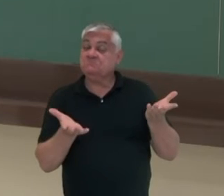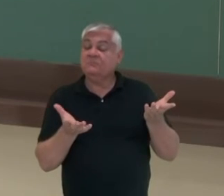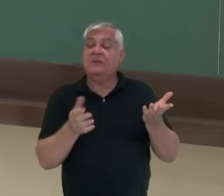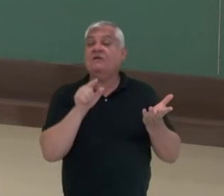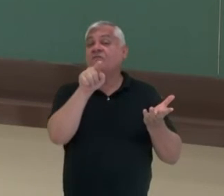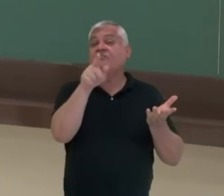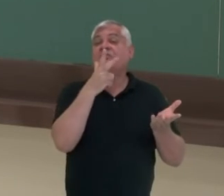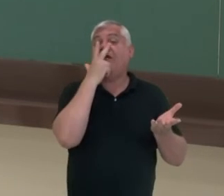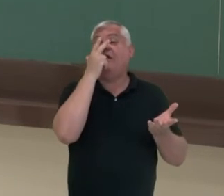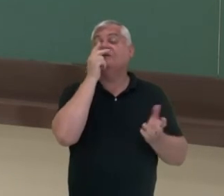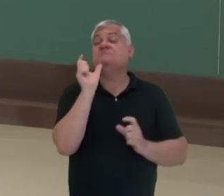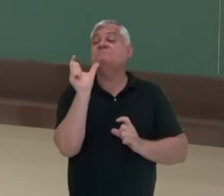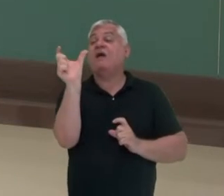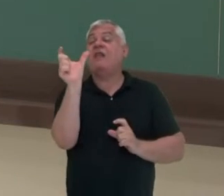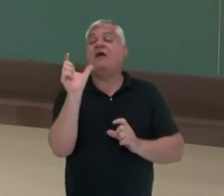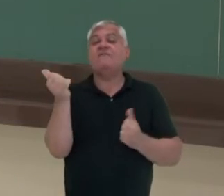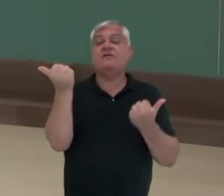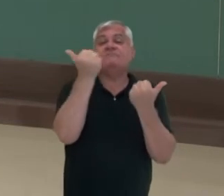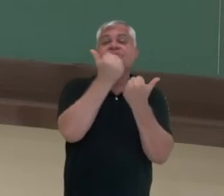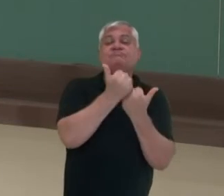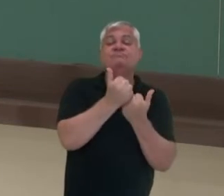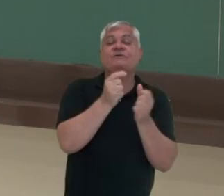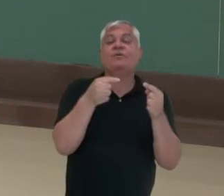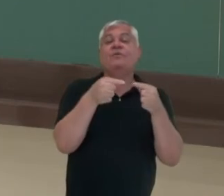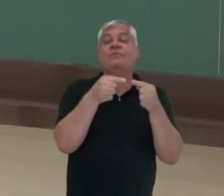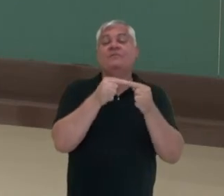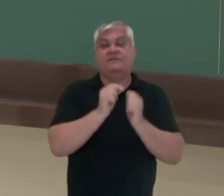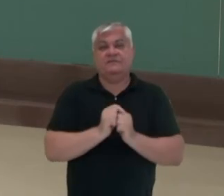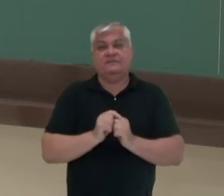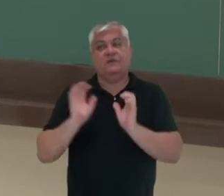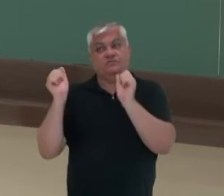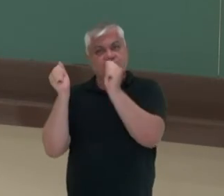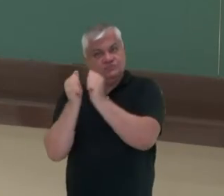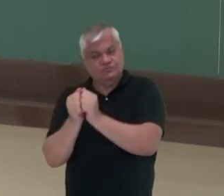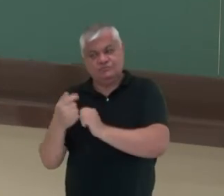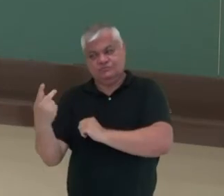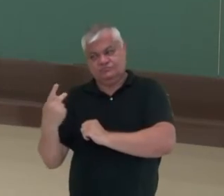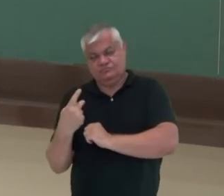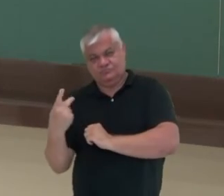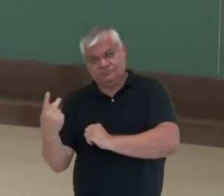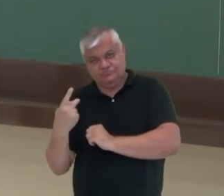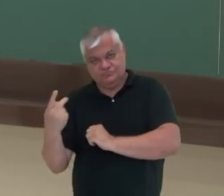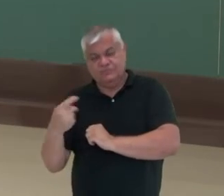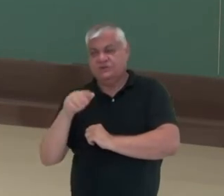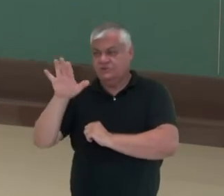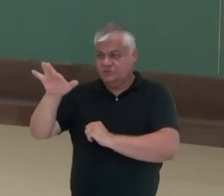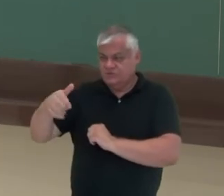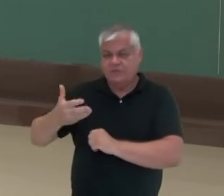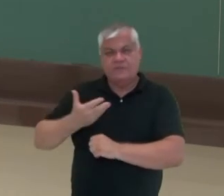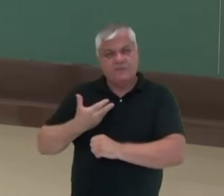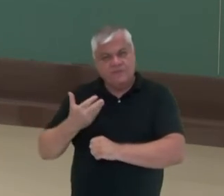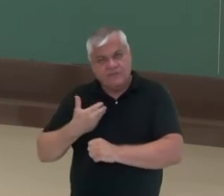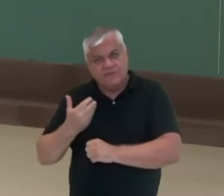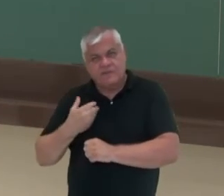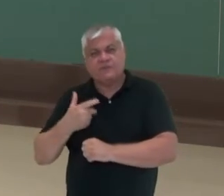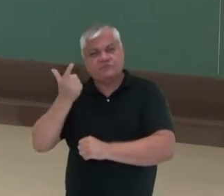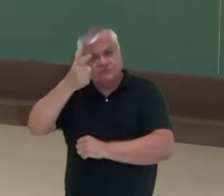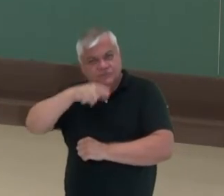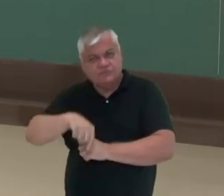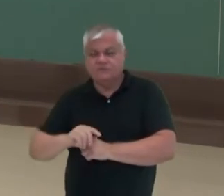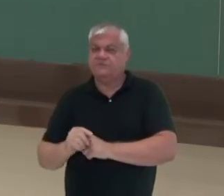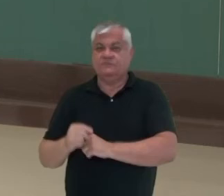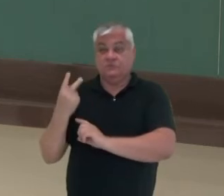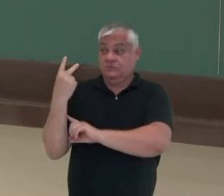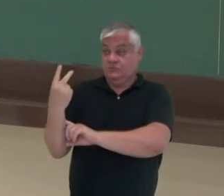suas sugestões? Juntamente com o colega, atenção, localize o colega na aula, localizou? Vamos